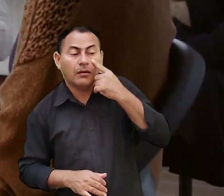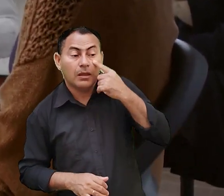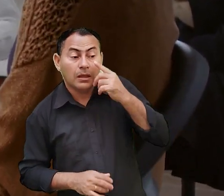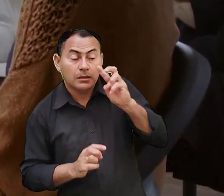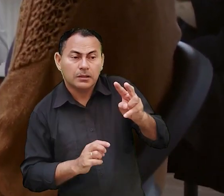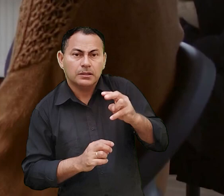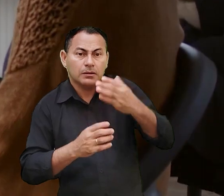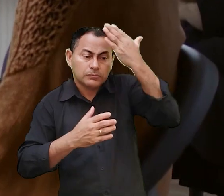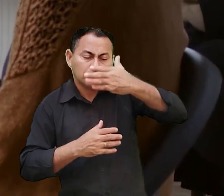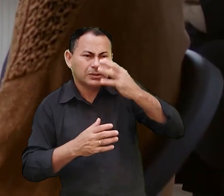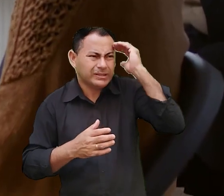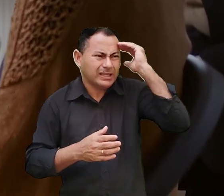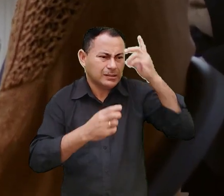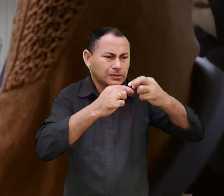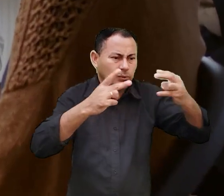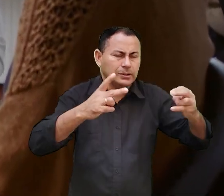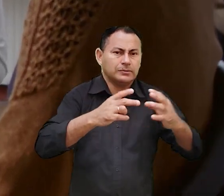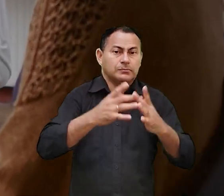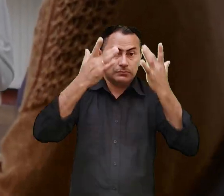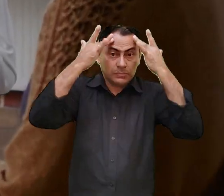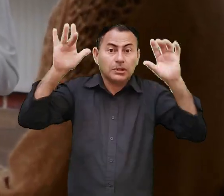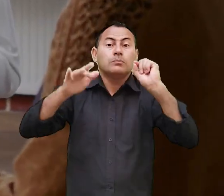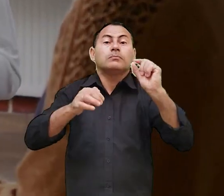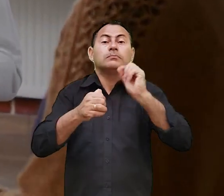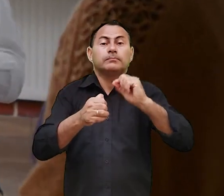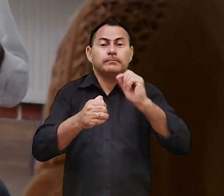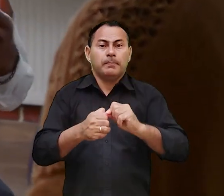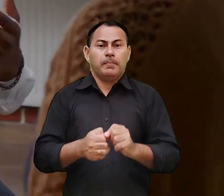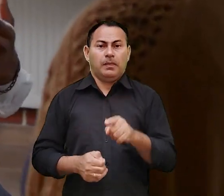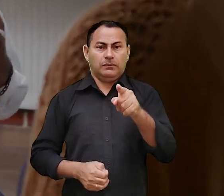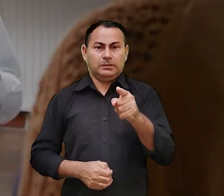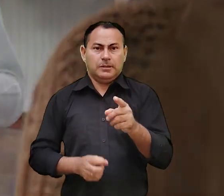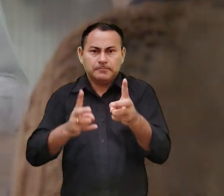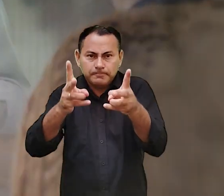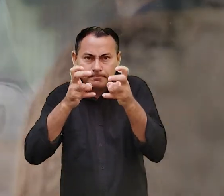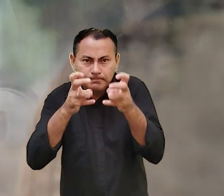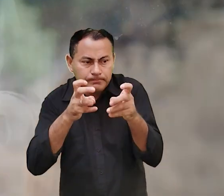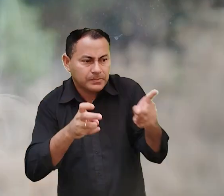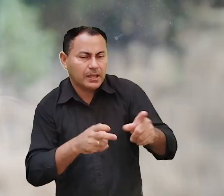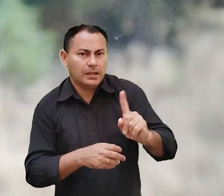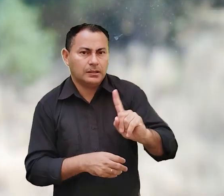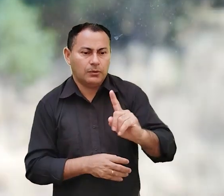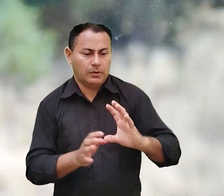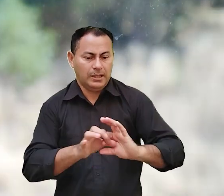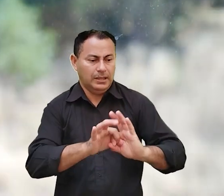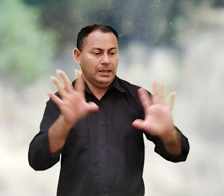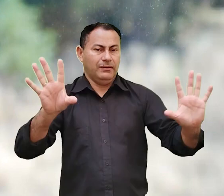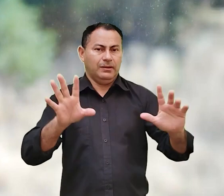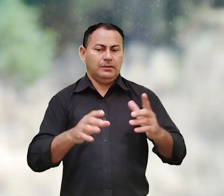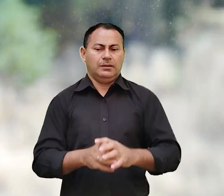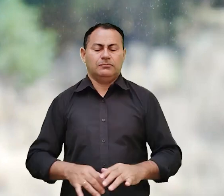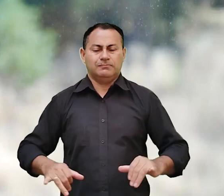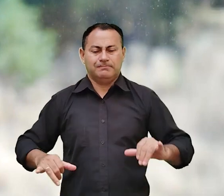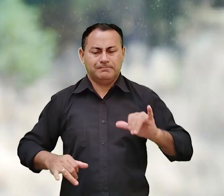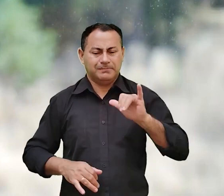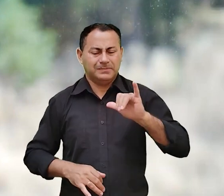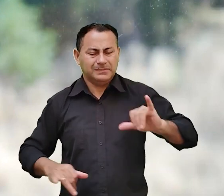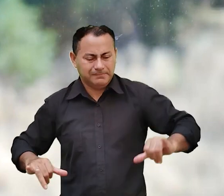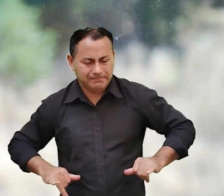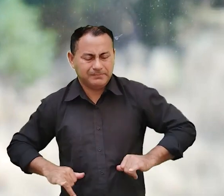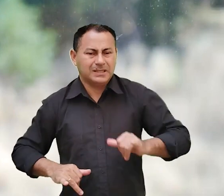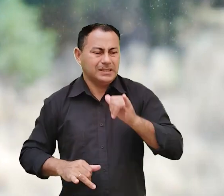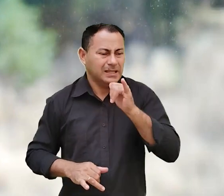Procure ver se elas estão cegas e confusas e não sabem o que fazer. Se você perceber que elas não são livres e estão